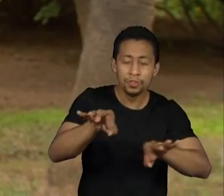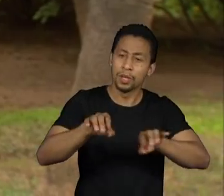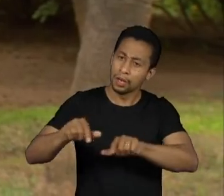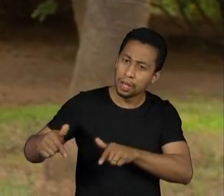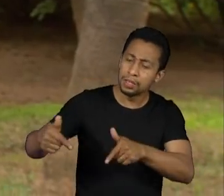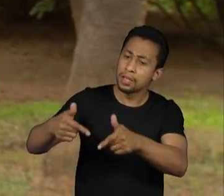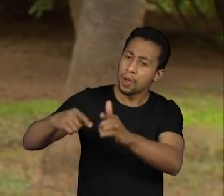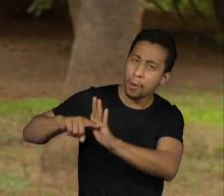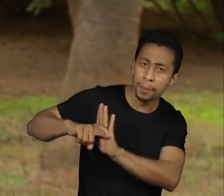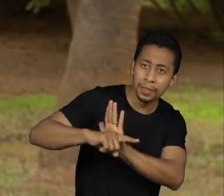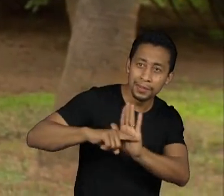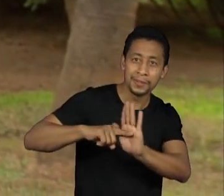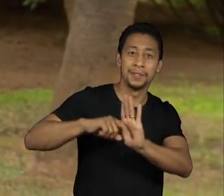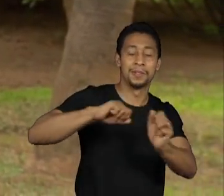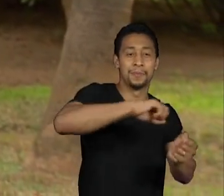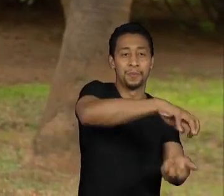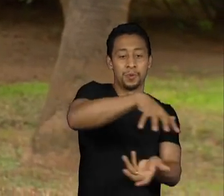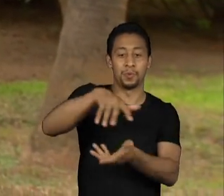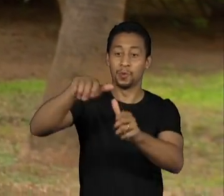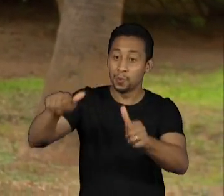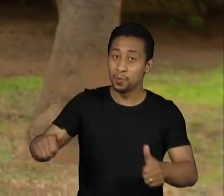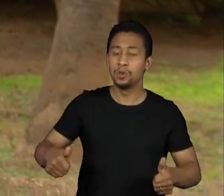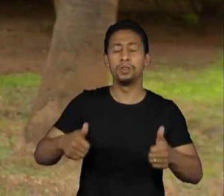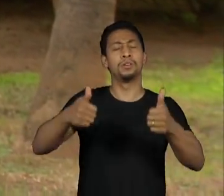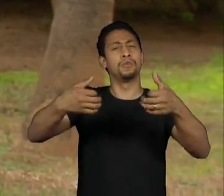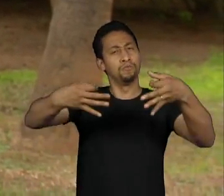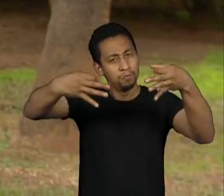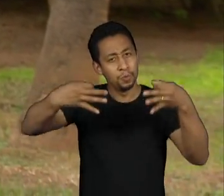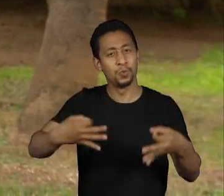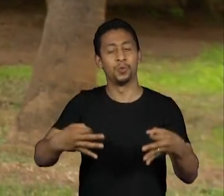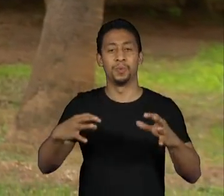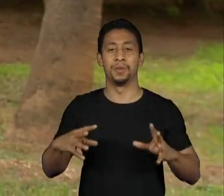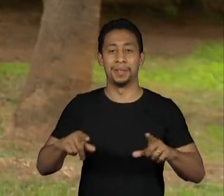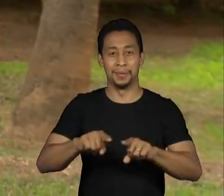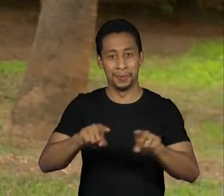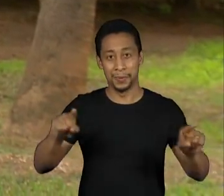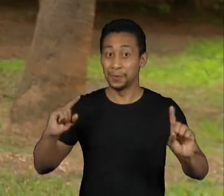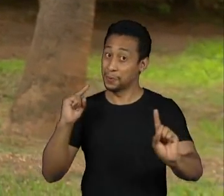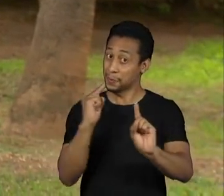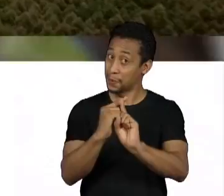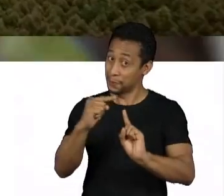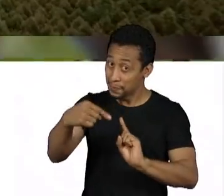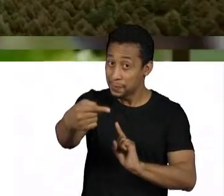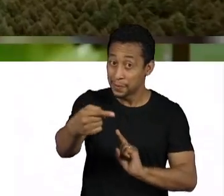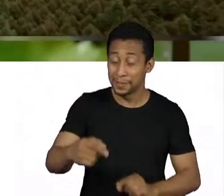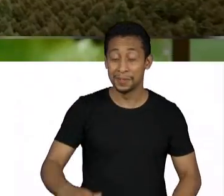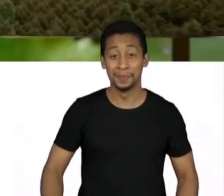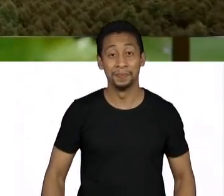pesquisas por um mundo melhor e mais digno para todos. Até lá!